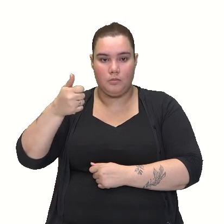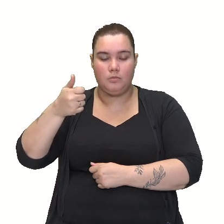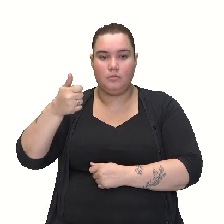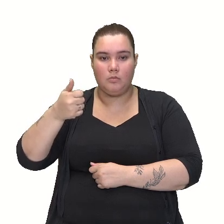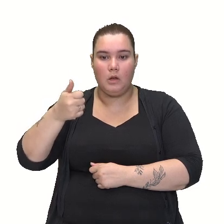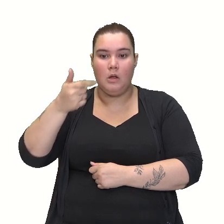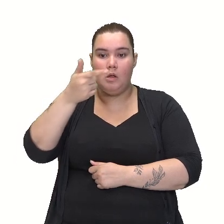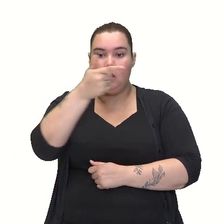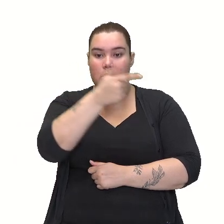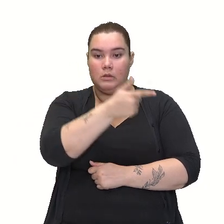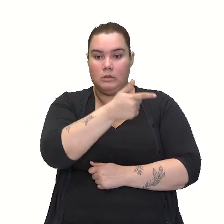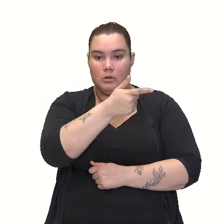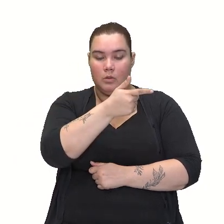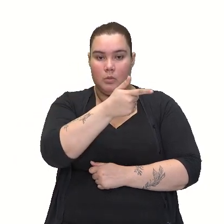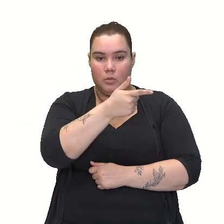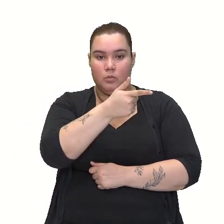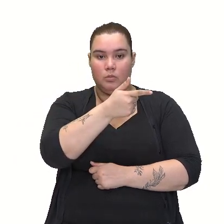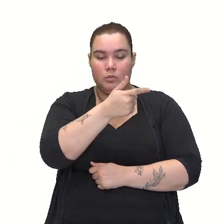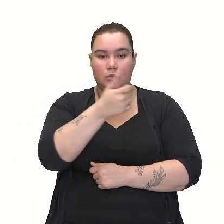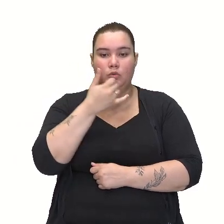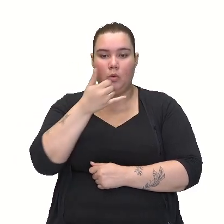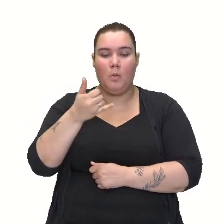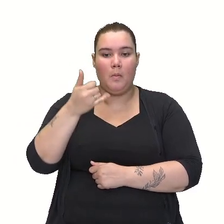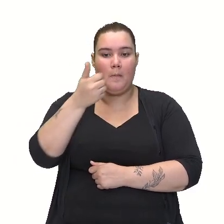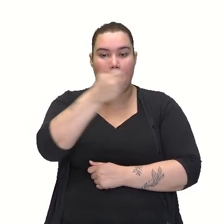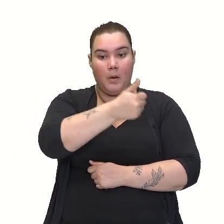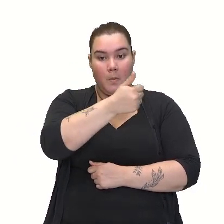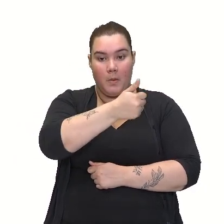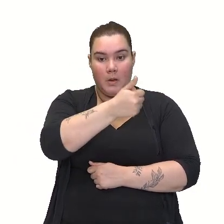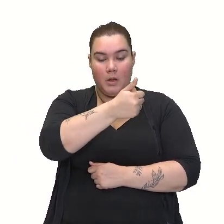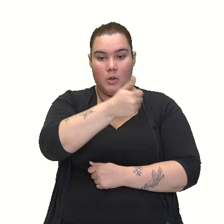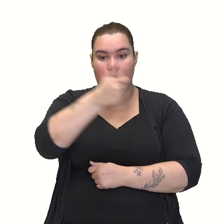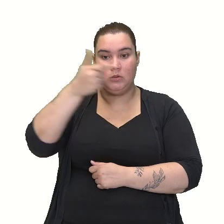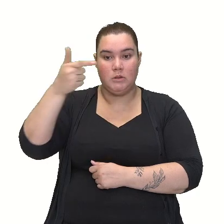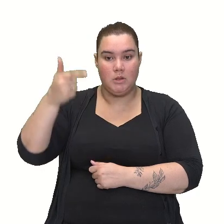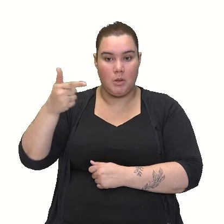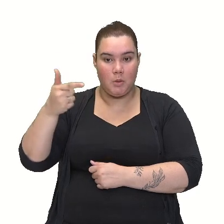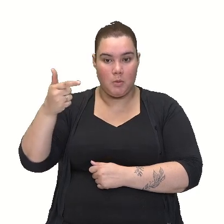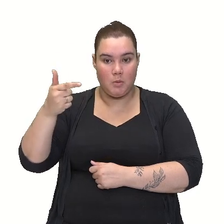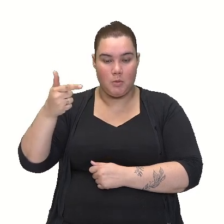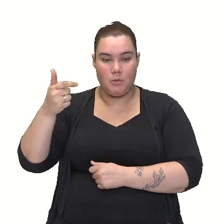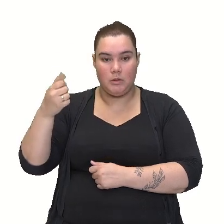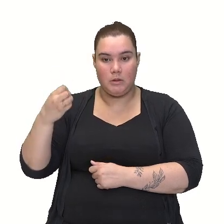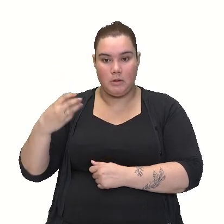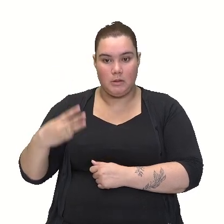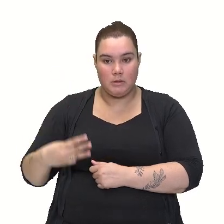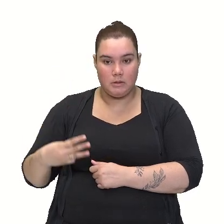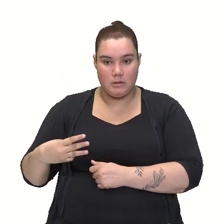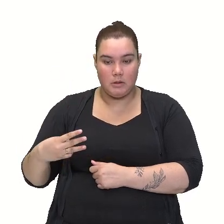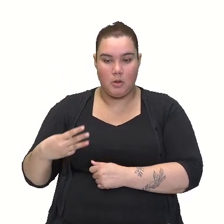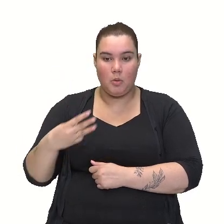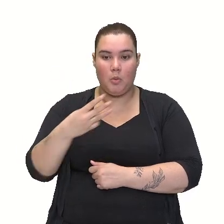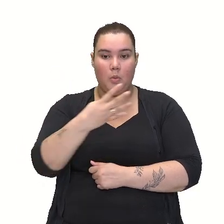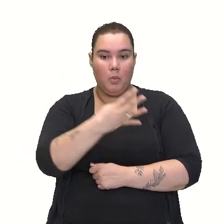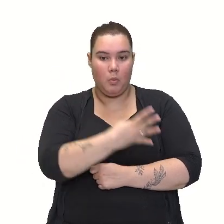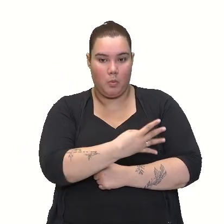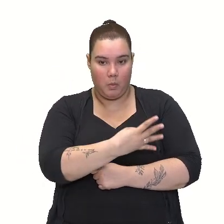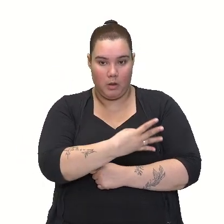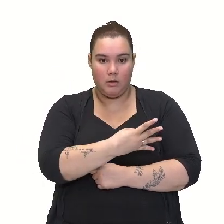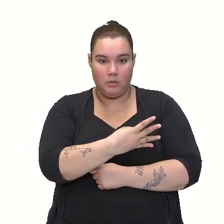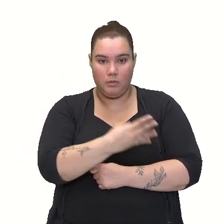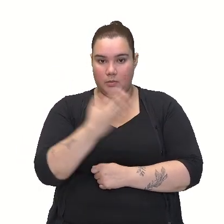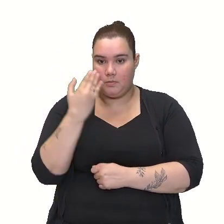o segundo quadrante, o terceiro quadrante e aí o quarto